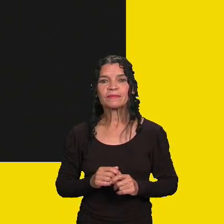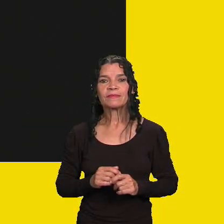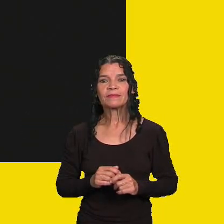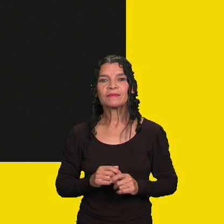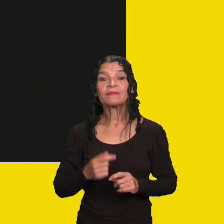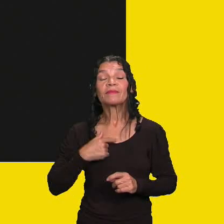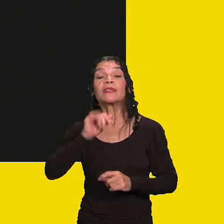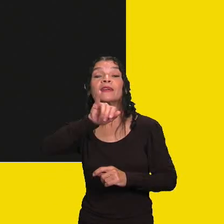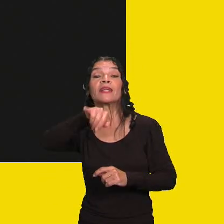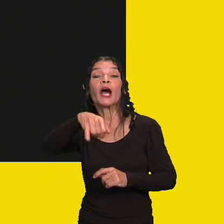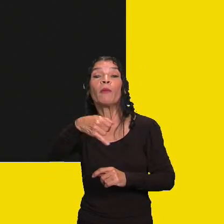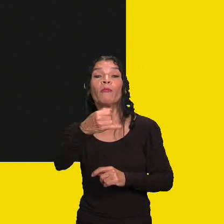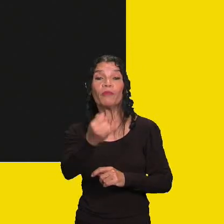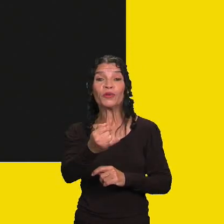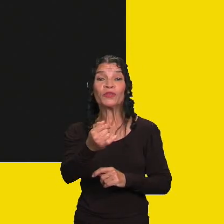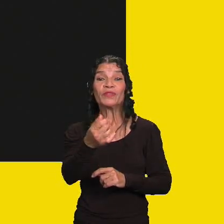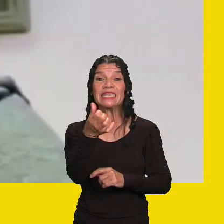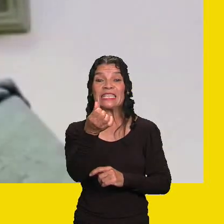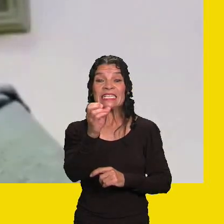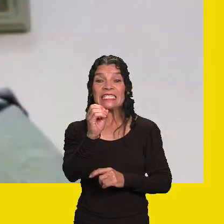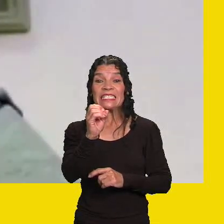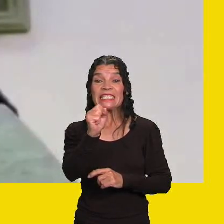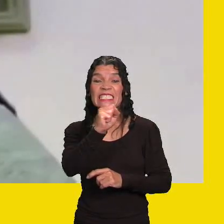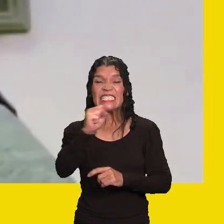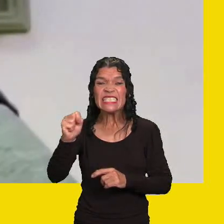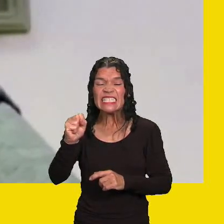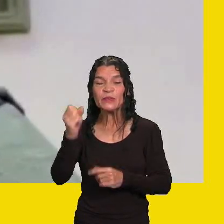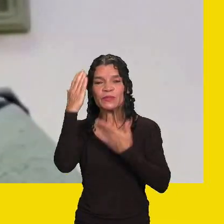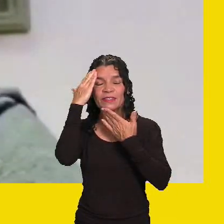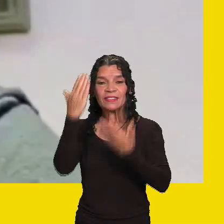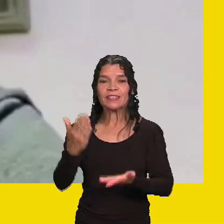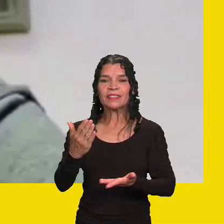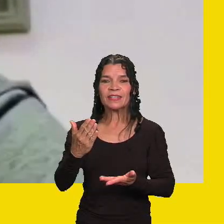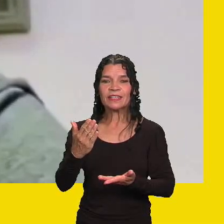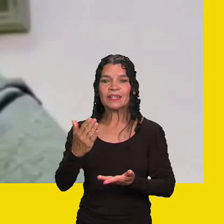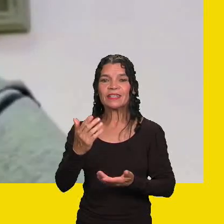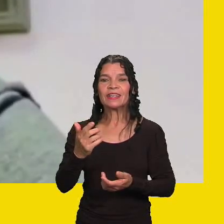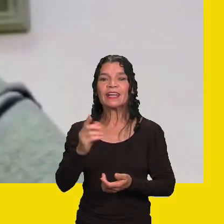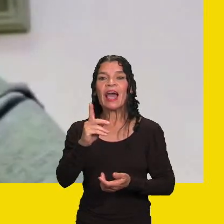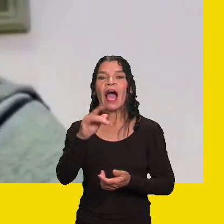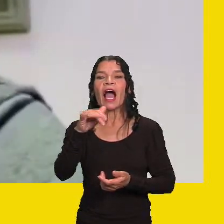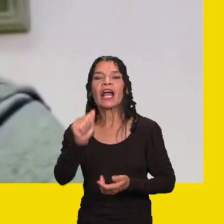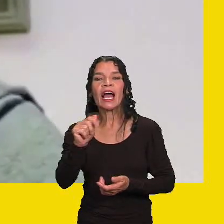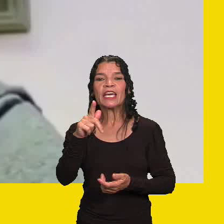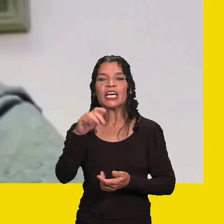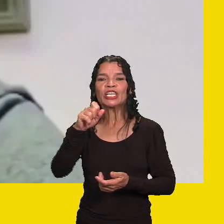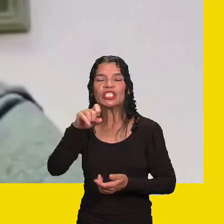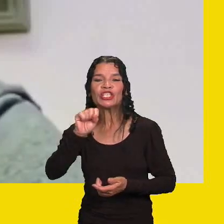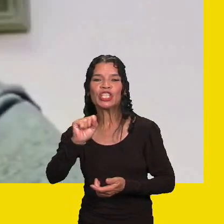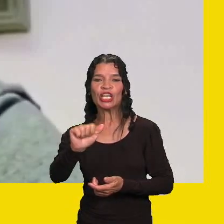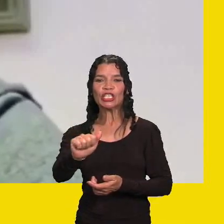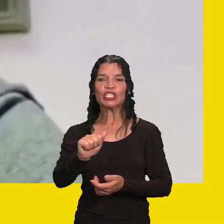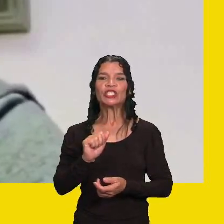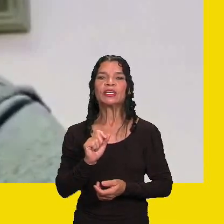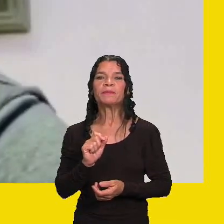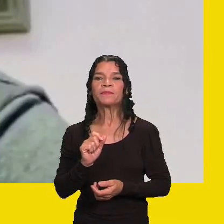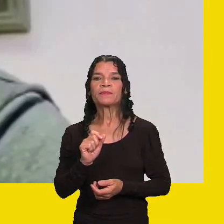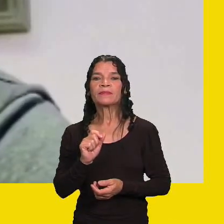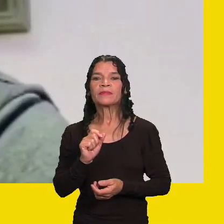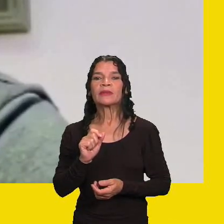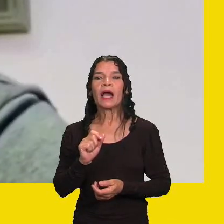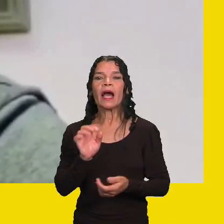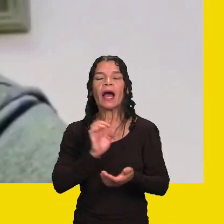Quero aproveitar, então, esses 60 segundos para agradecer, né, a Gaia, a Geja, a gerência de educação